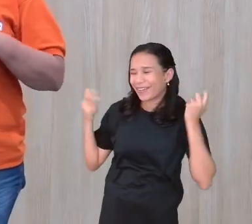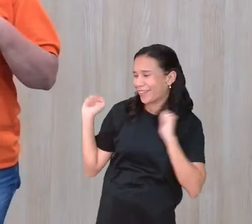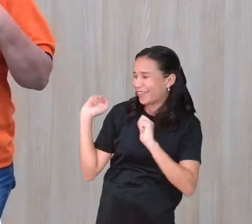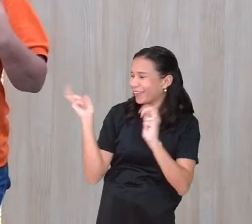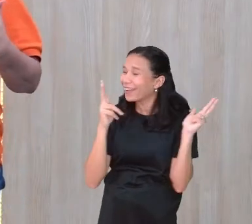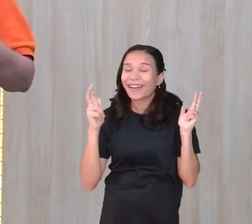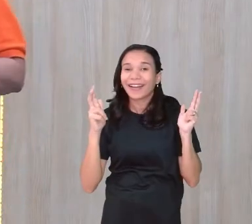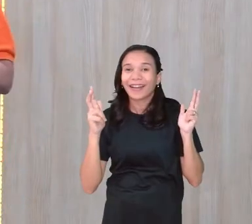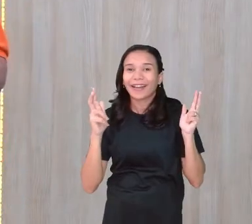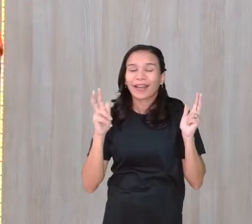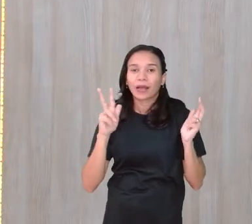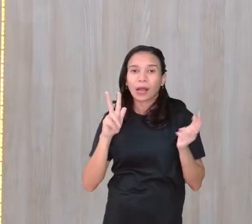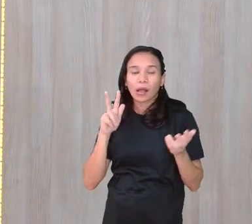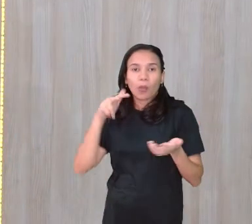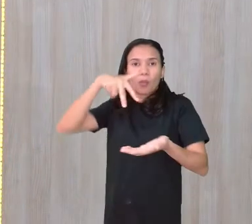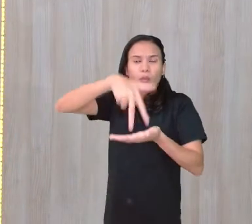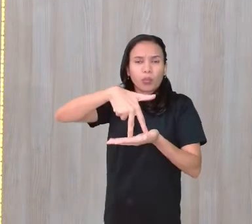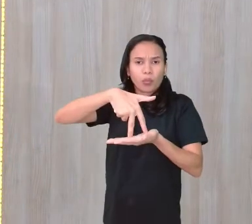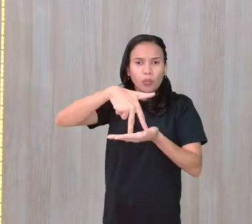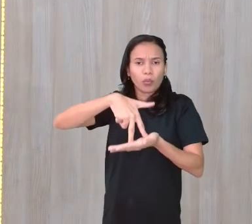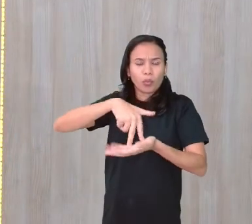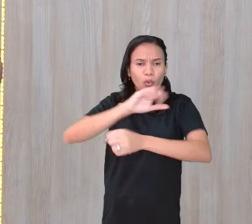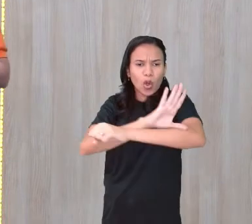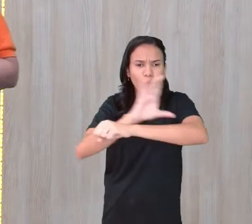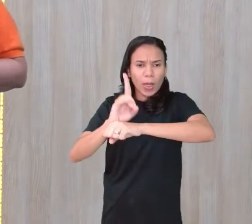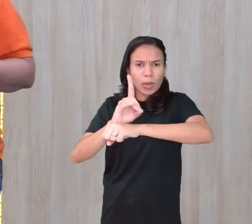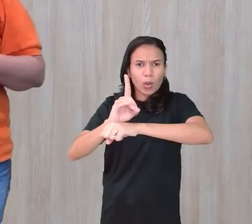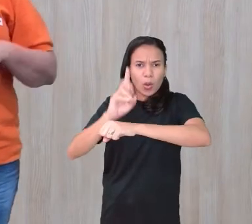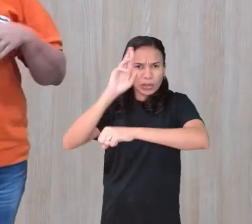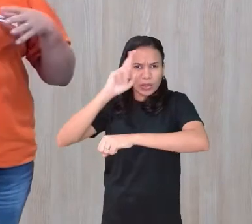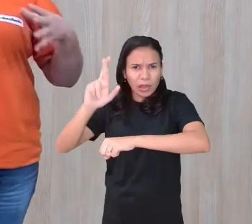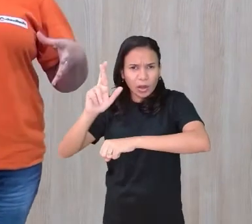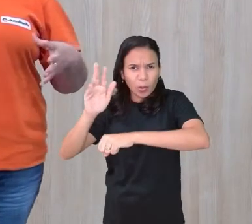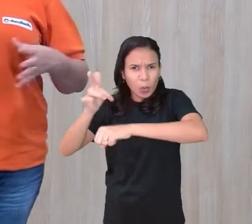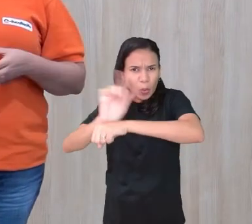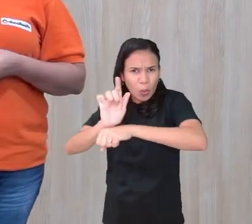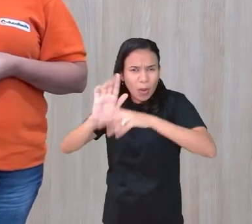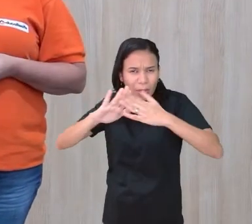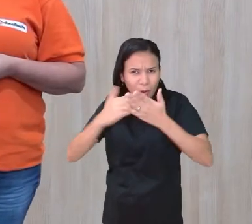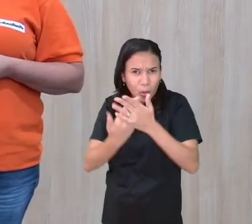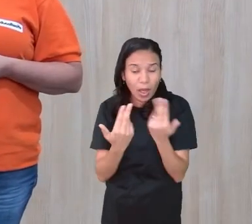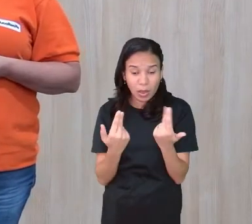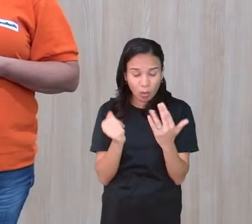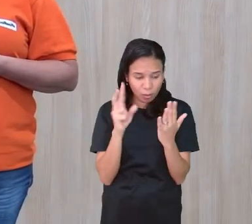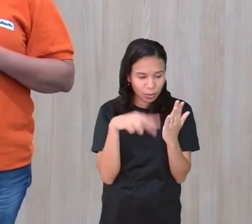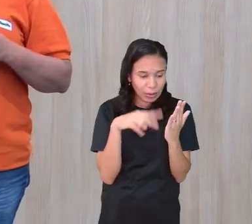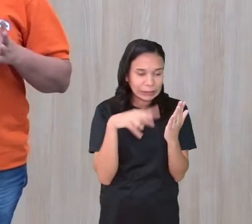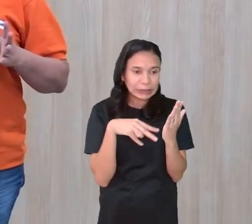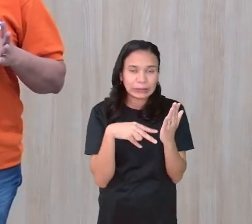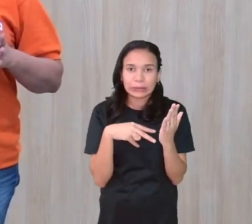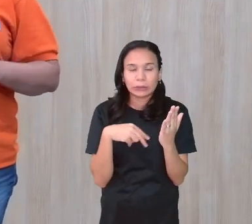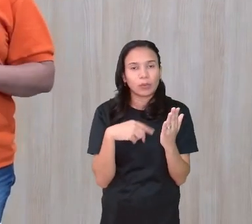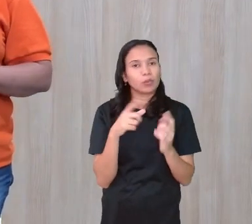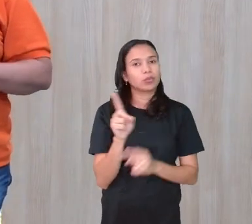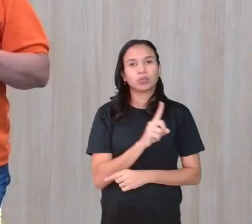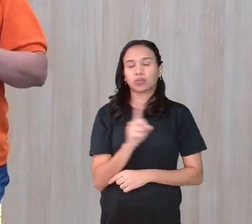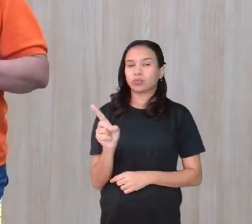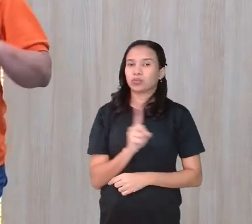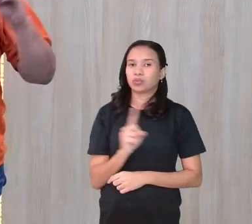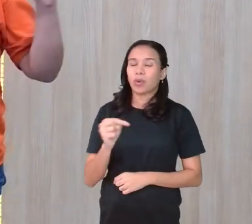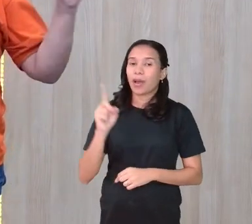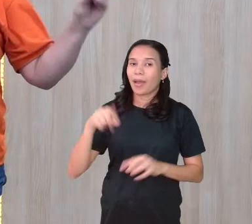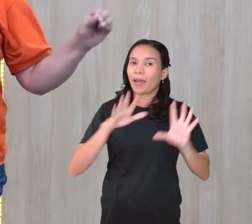está diante dos coordenadores, diretores da sua escola, você lê da mesma forma? Não, não é, pessoal.